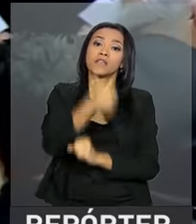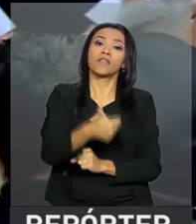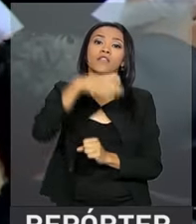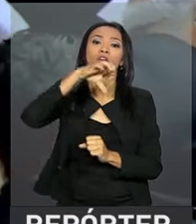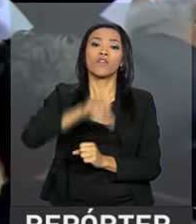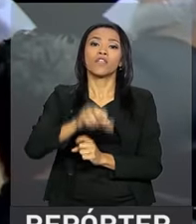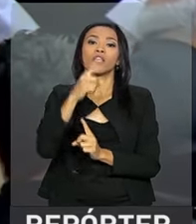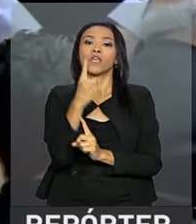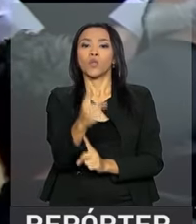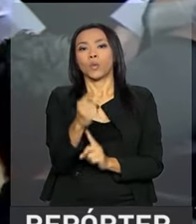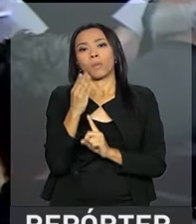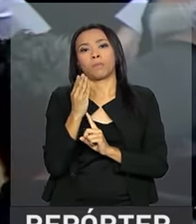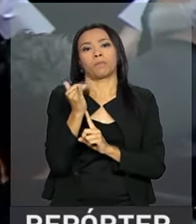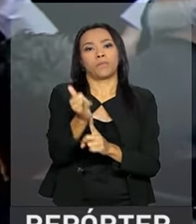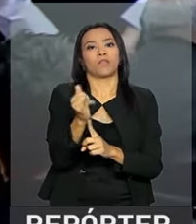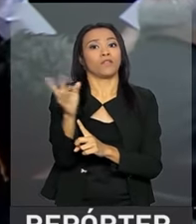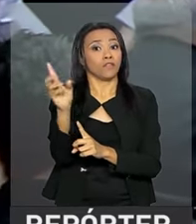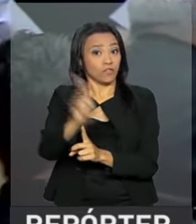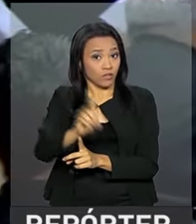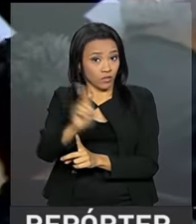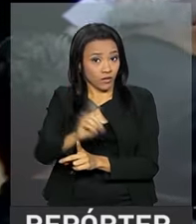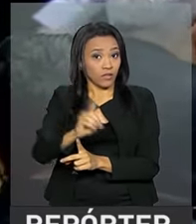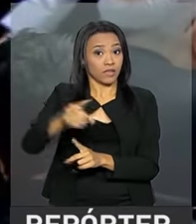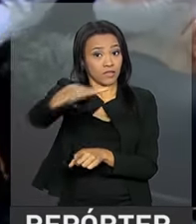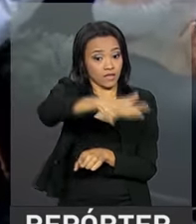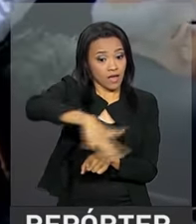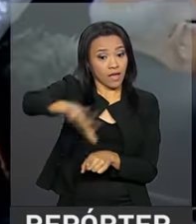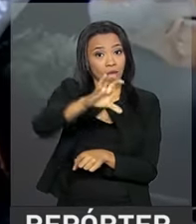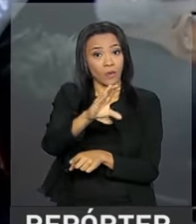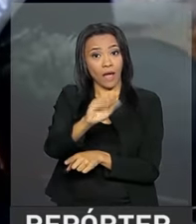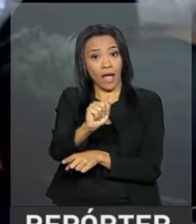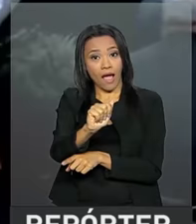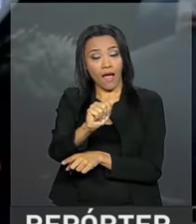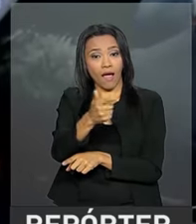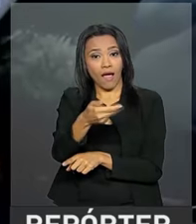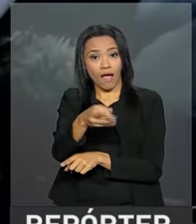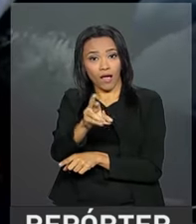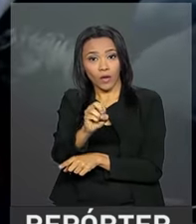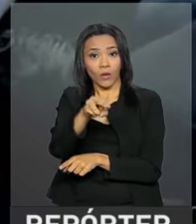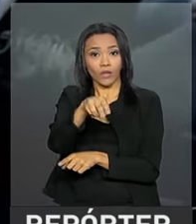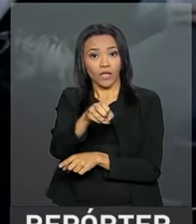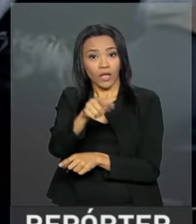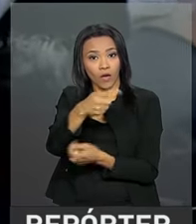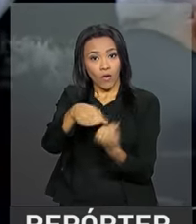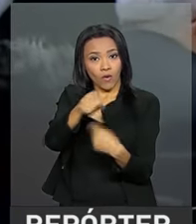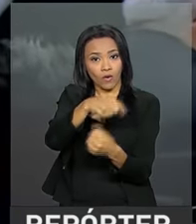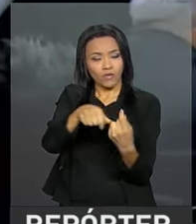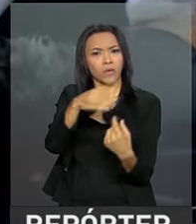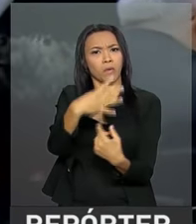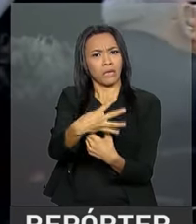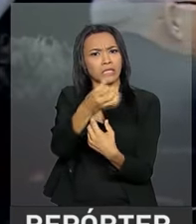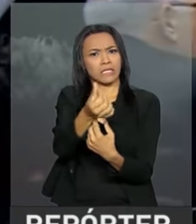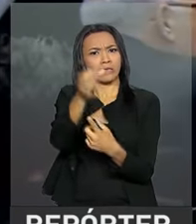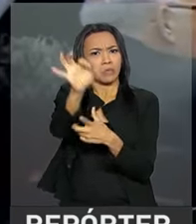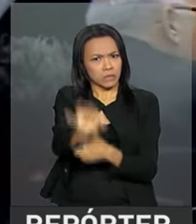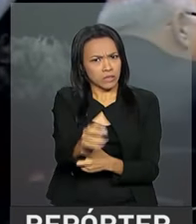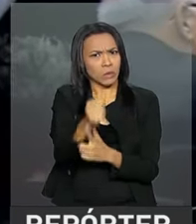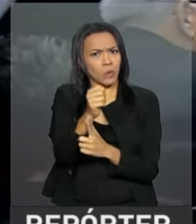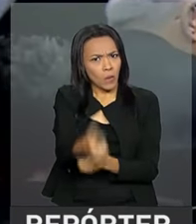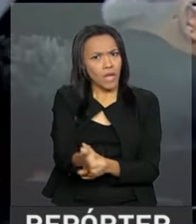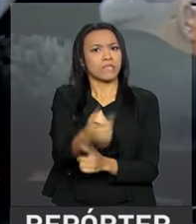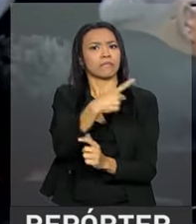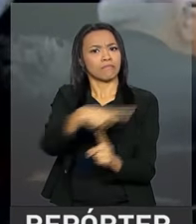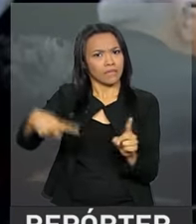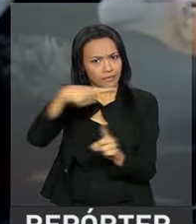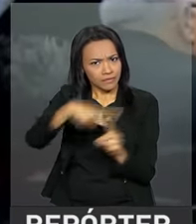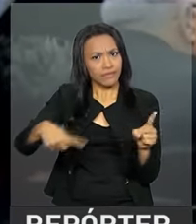bilhões de dólares e o agronegócio foi responsável por 46% deste total, quase